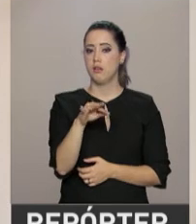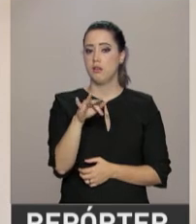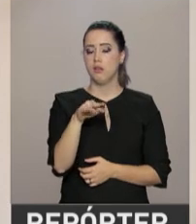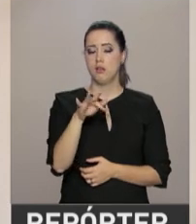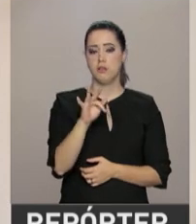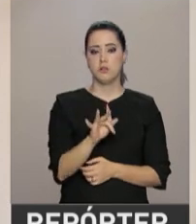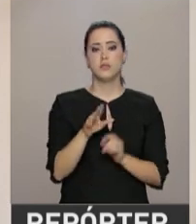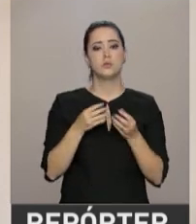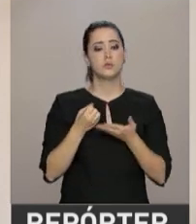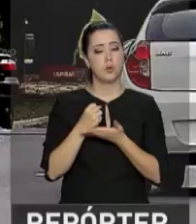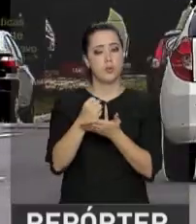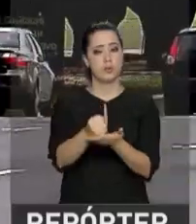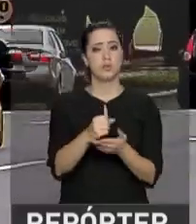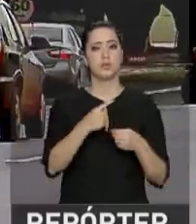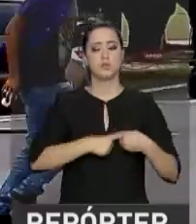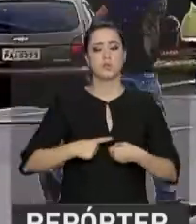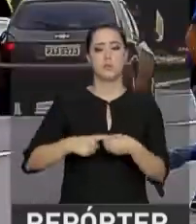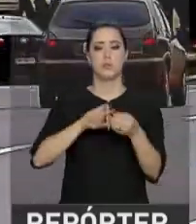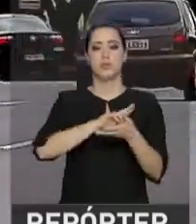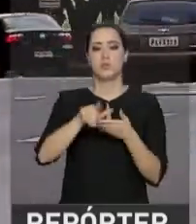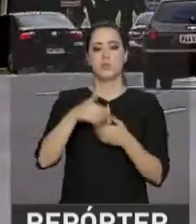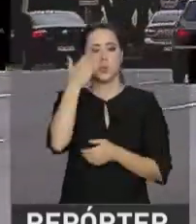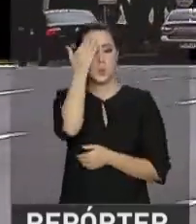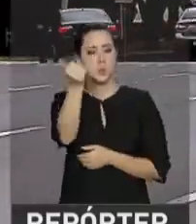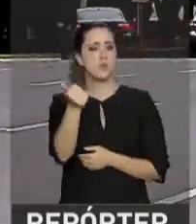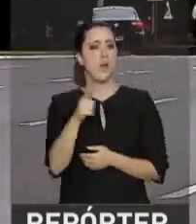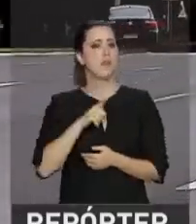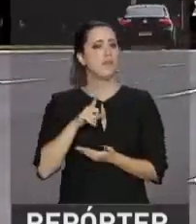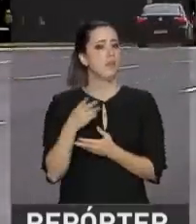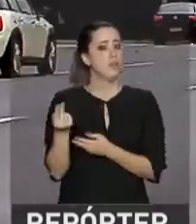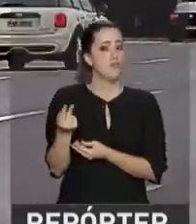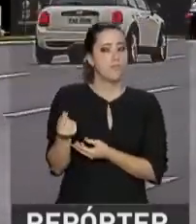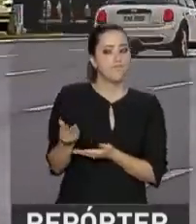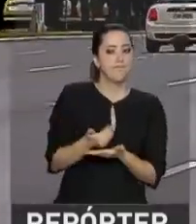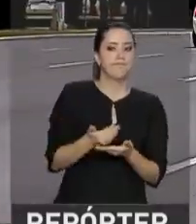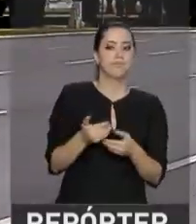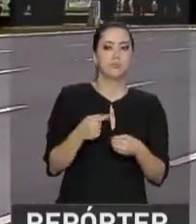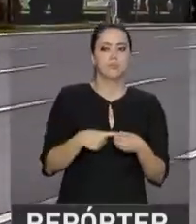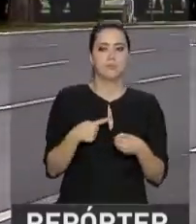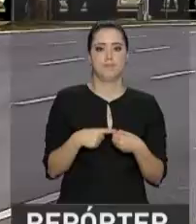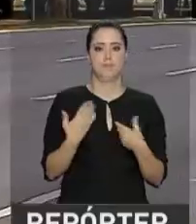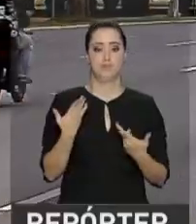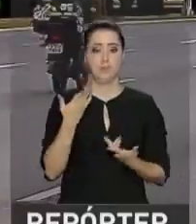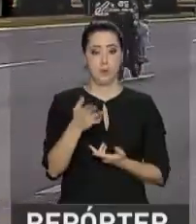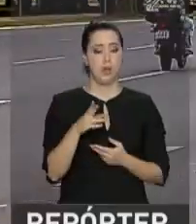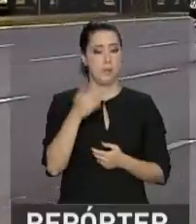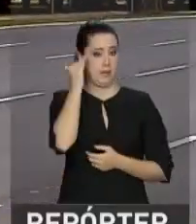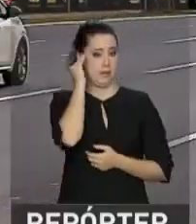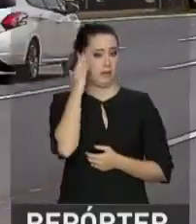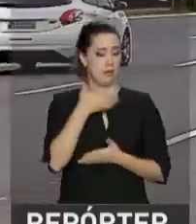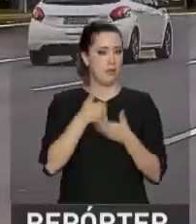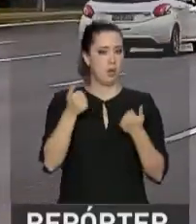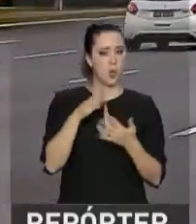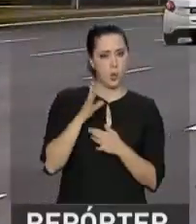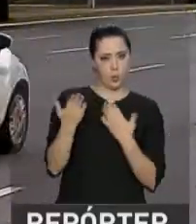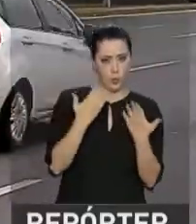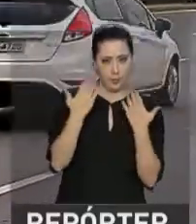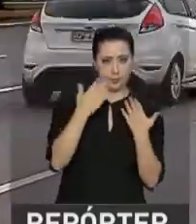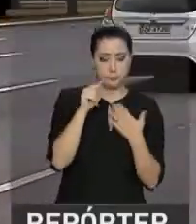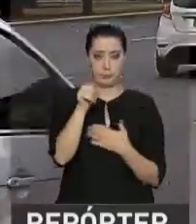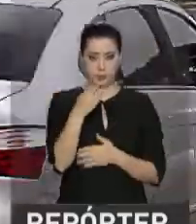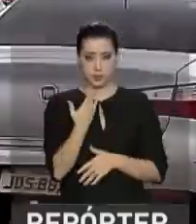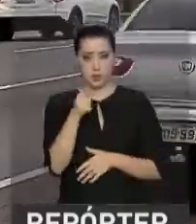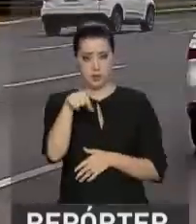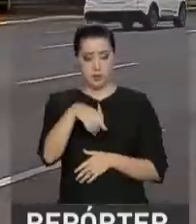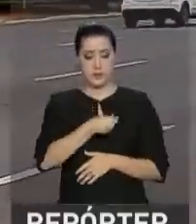disponíveis aos municípios e muitos não sabem da sua existência para entender melhor o que renna emf imagine que você do